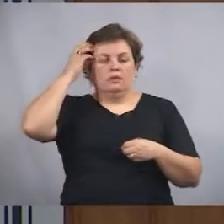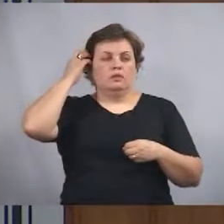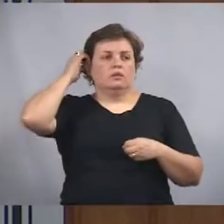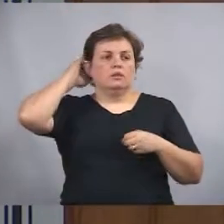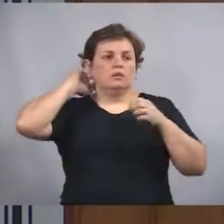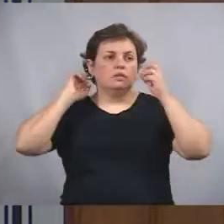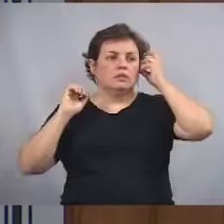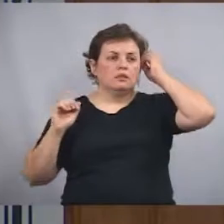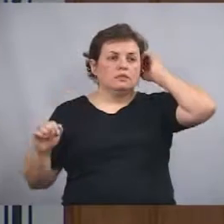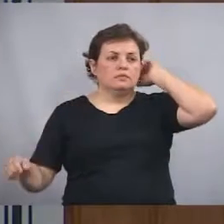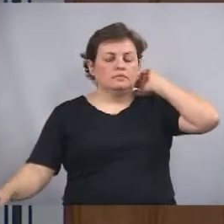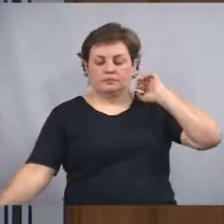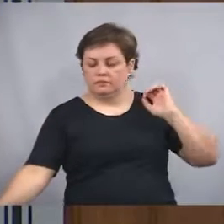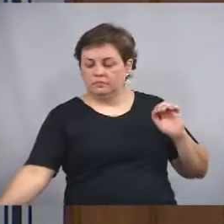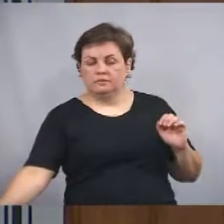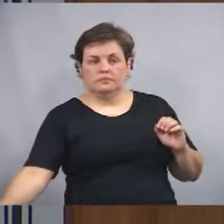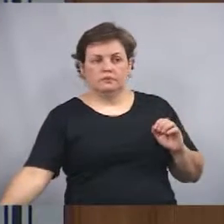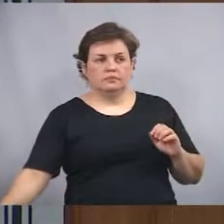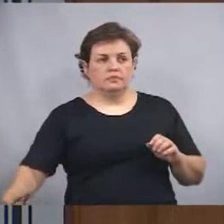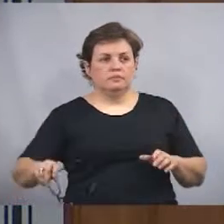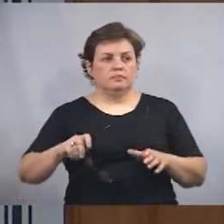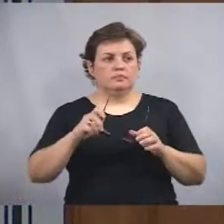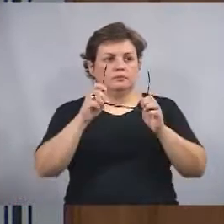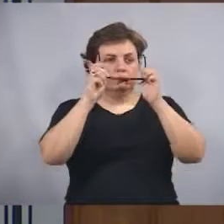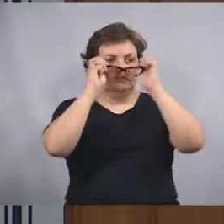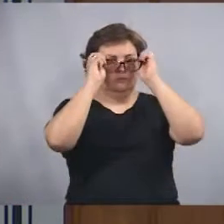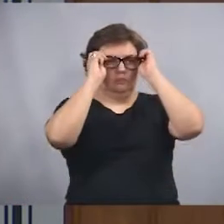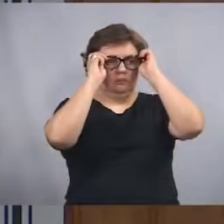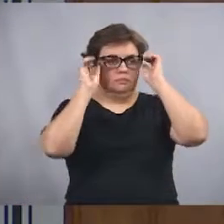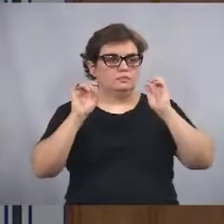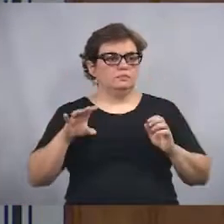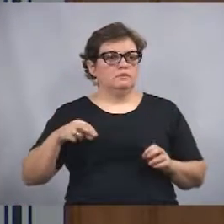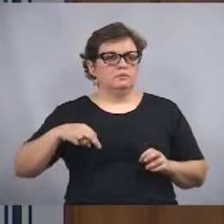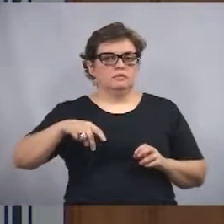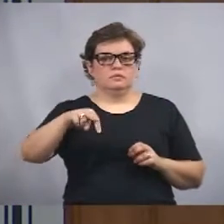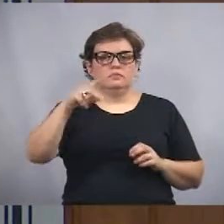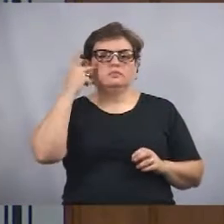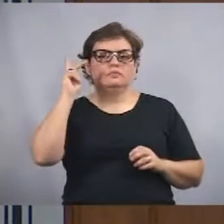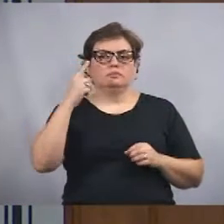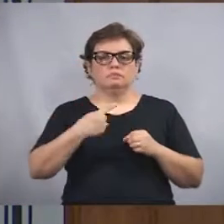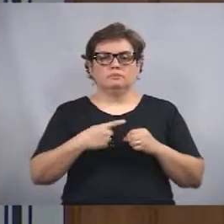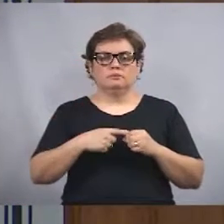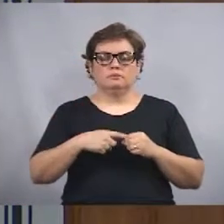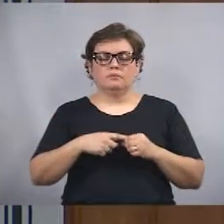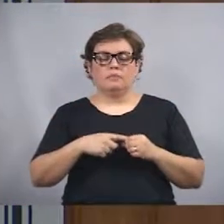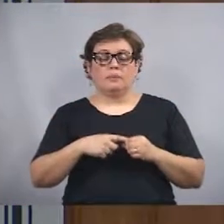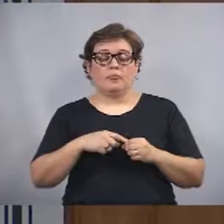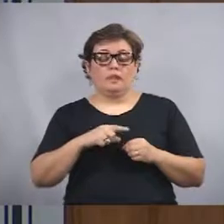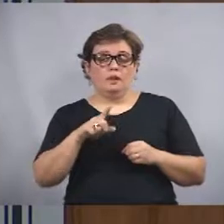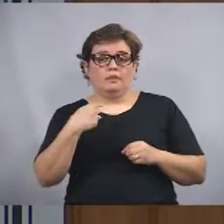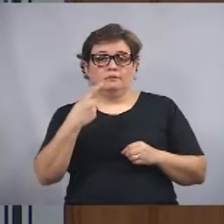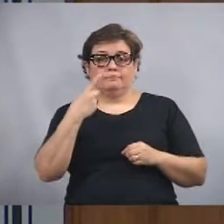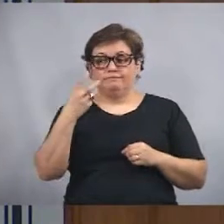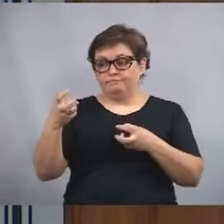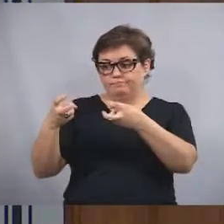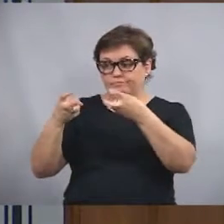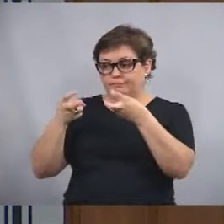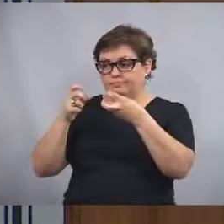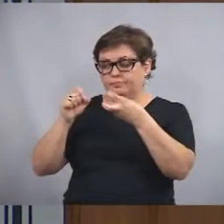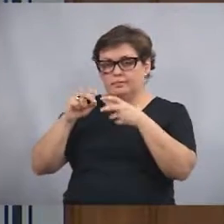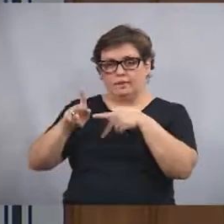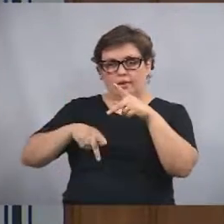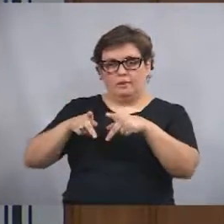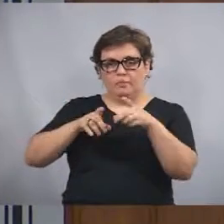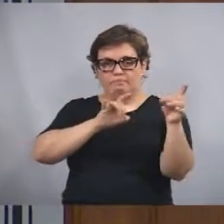basta andar pela cidade que a gente percebe que alguns locais a população - avisada acaba